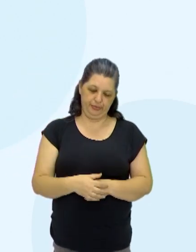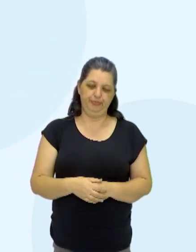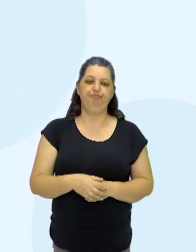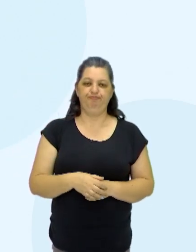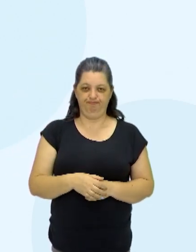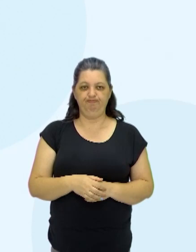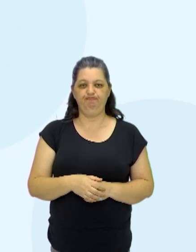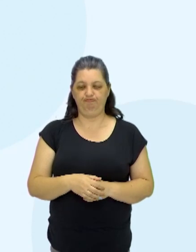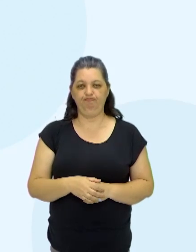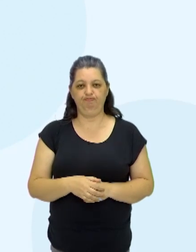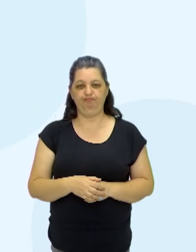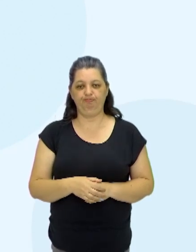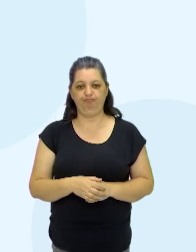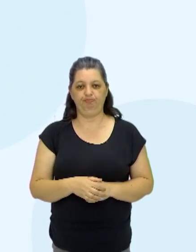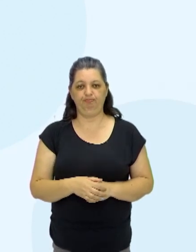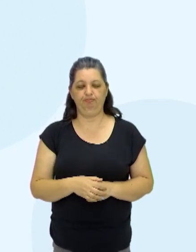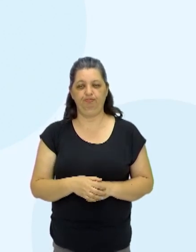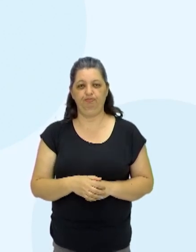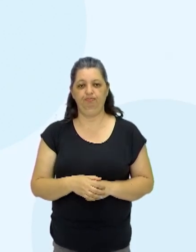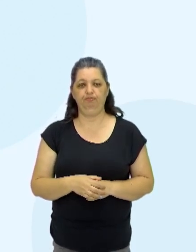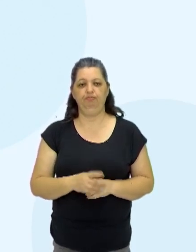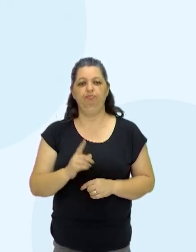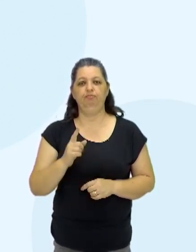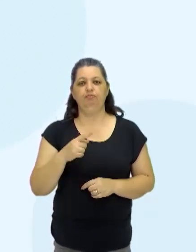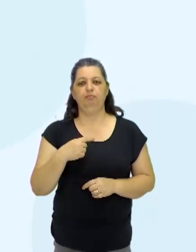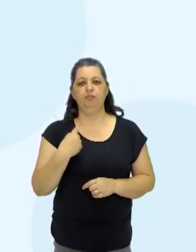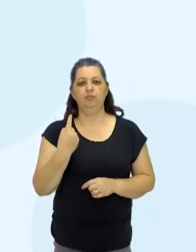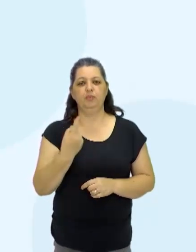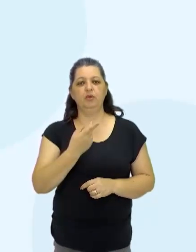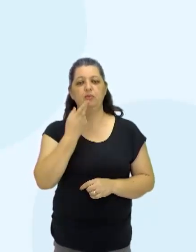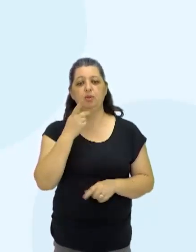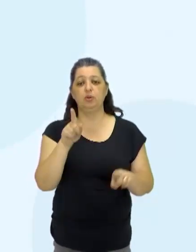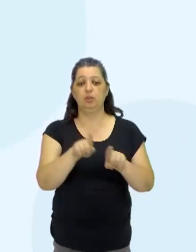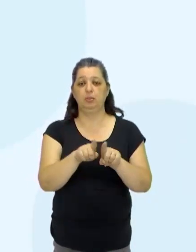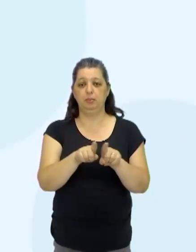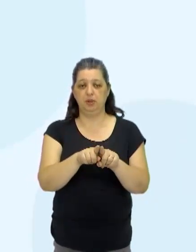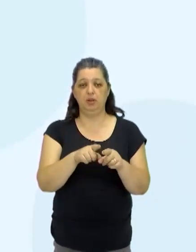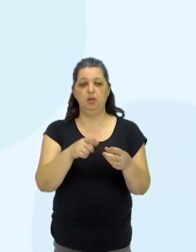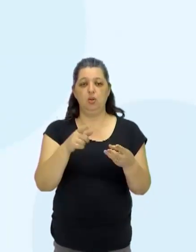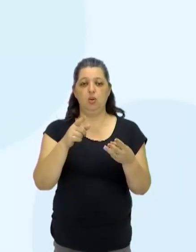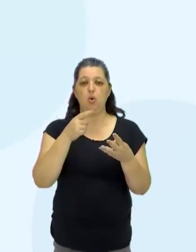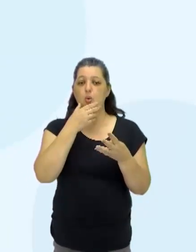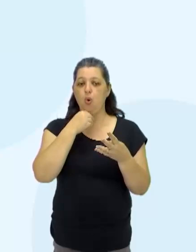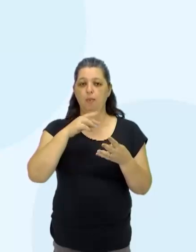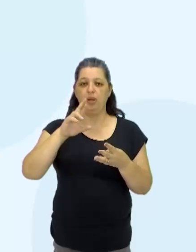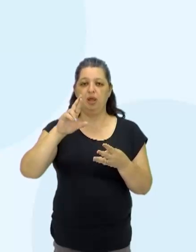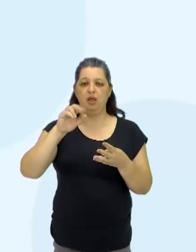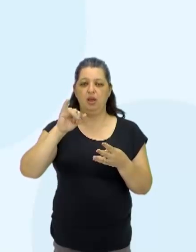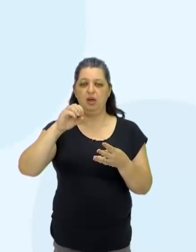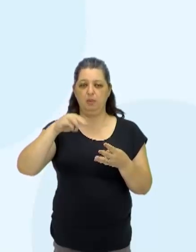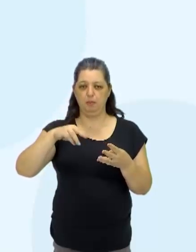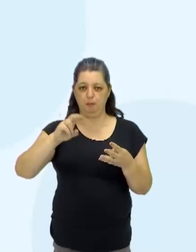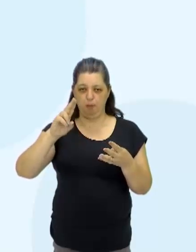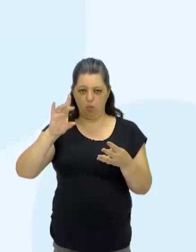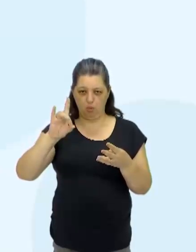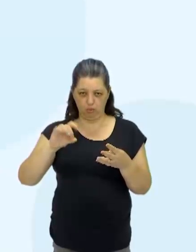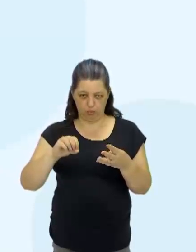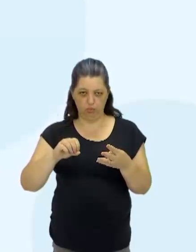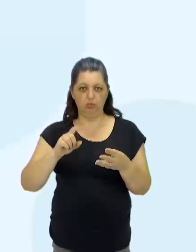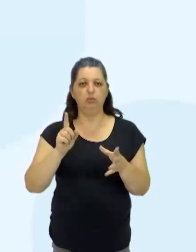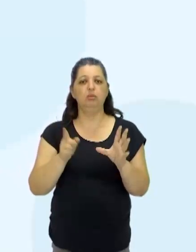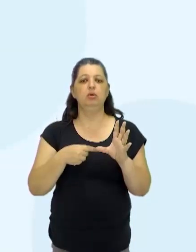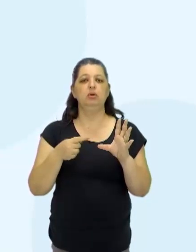Nabuco, né? A gente está falando também do Raimundo Mendes e a gente está